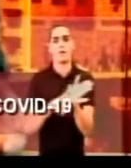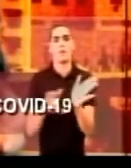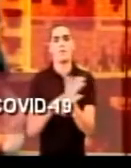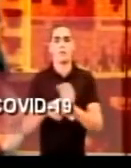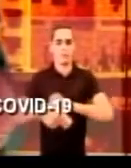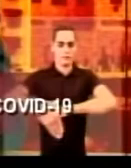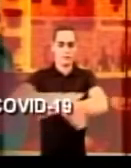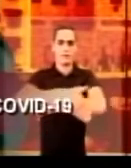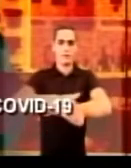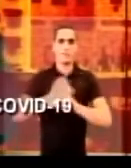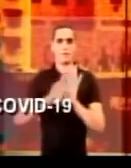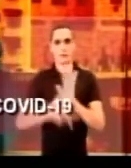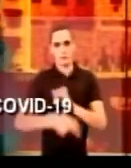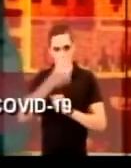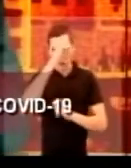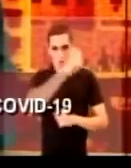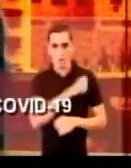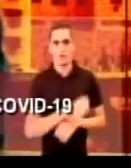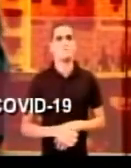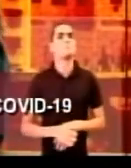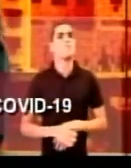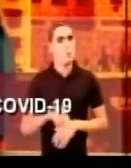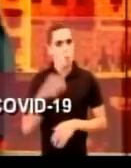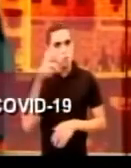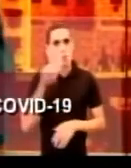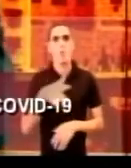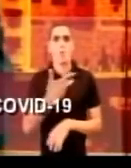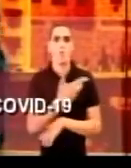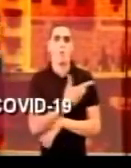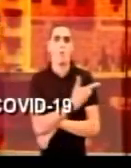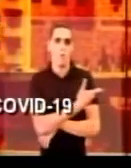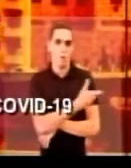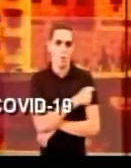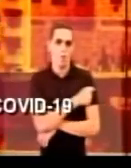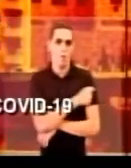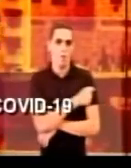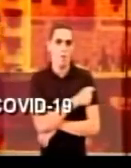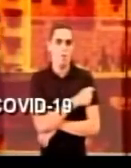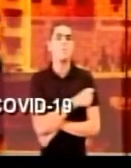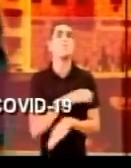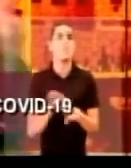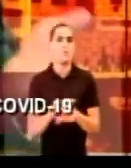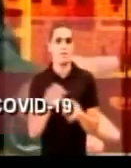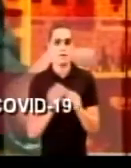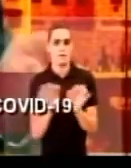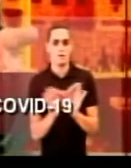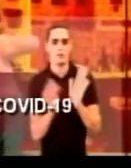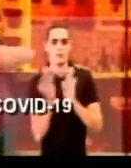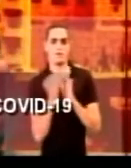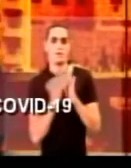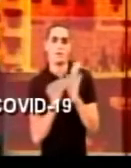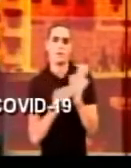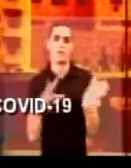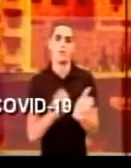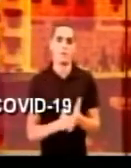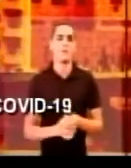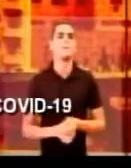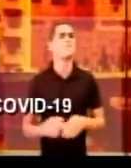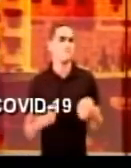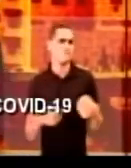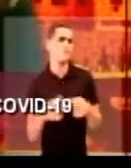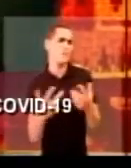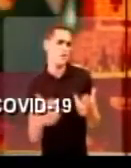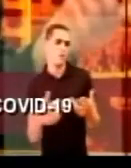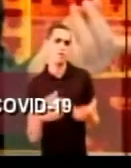Rio Preto, tá? Para que possa ser feito o cadastro, que é o que exige em qualquer unidade. Ou